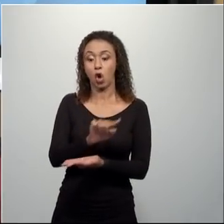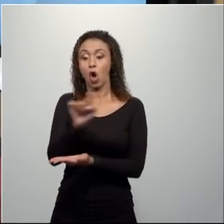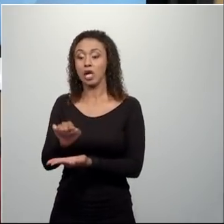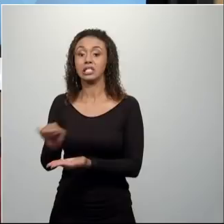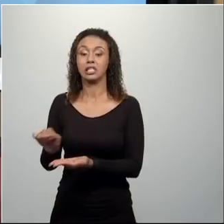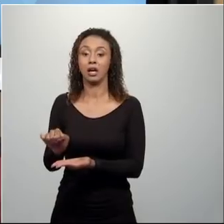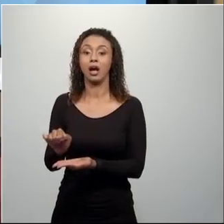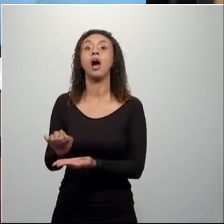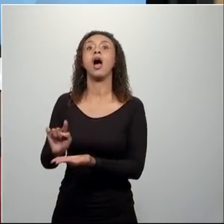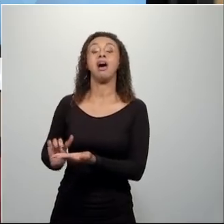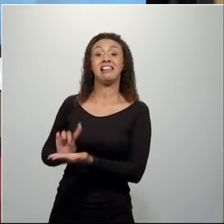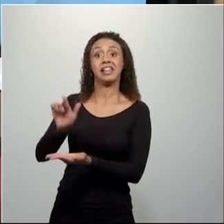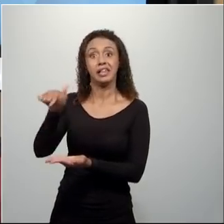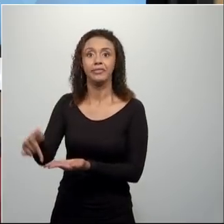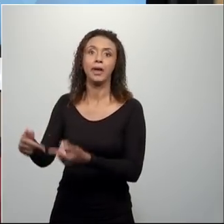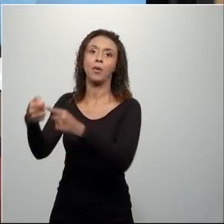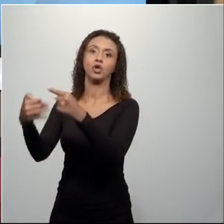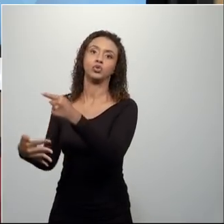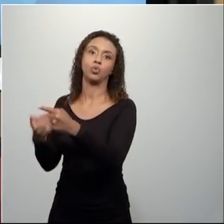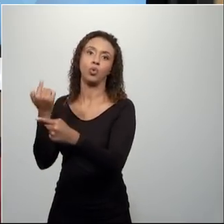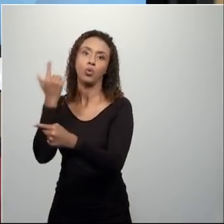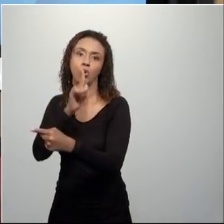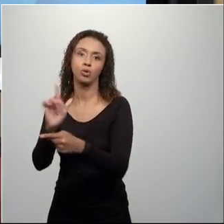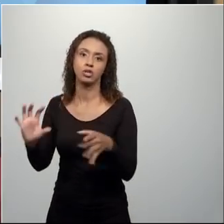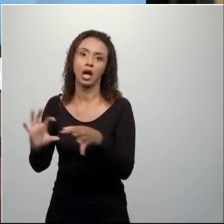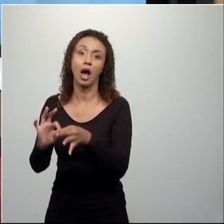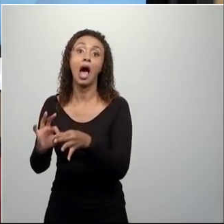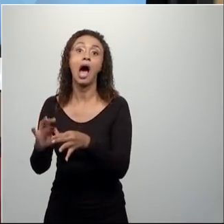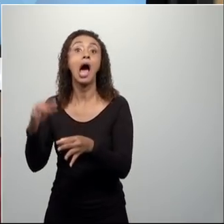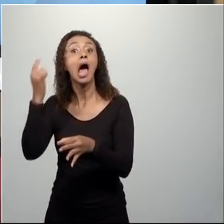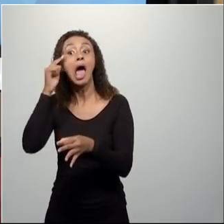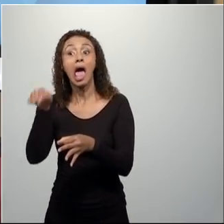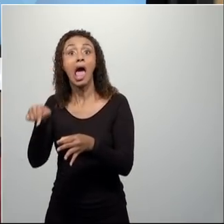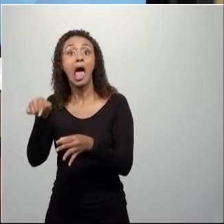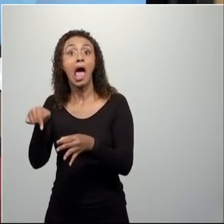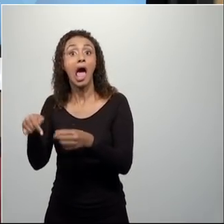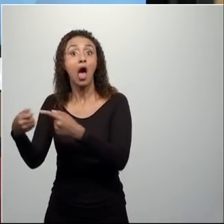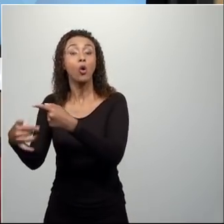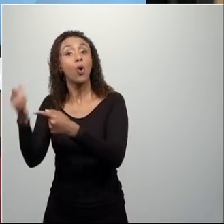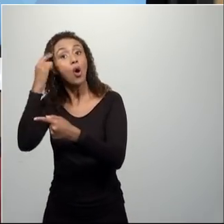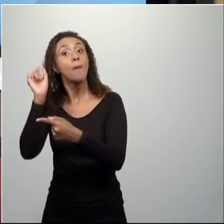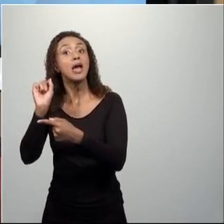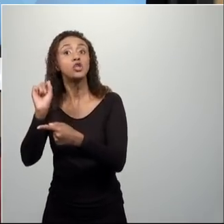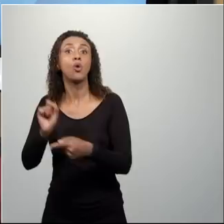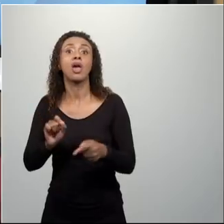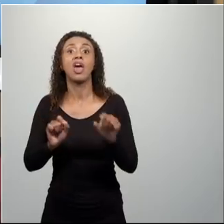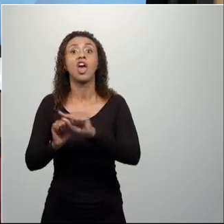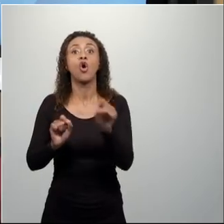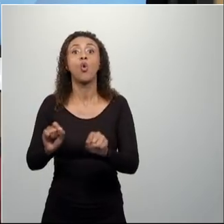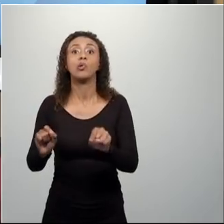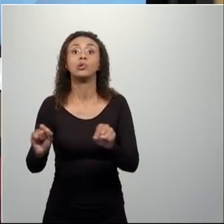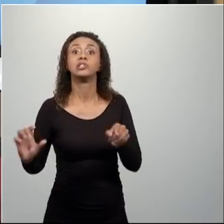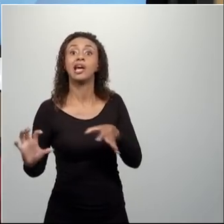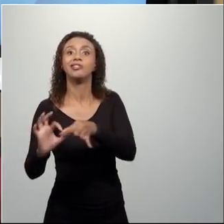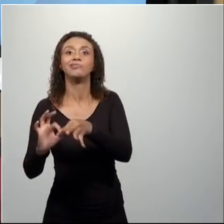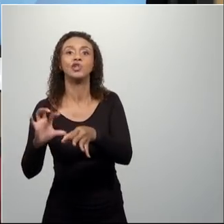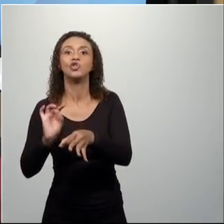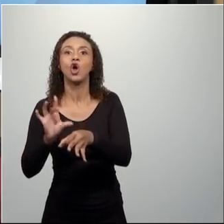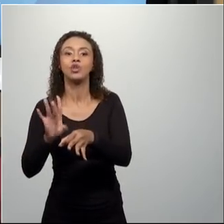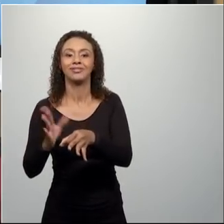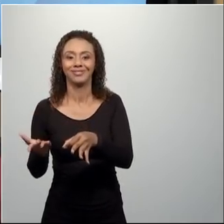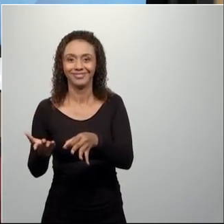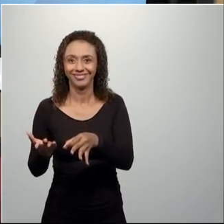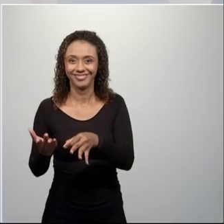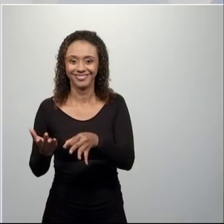sabe que está falando com o servidor mas o inverso é verdadeiro e os nós no meio do caminho também não sabem quem está conversando com quem